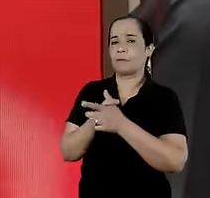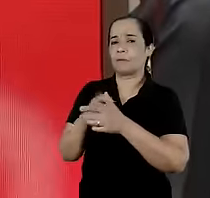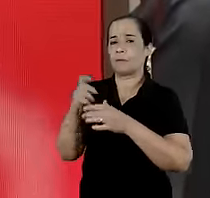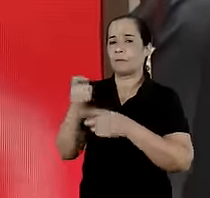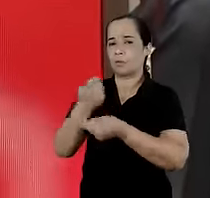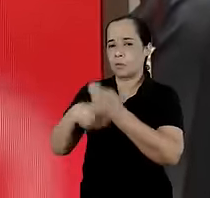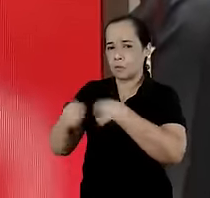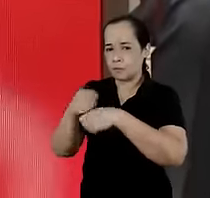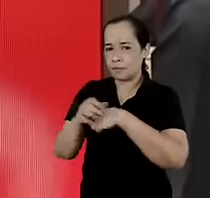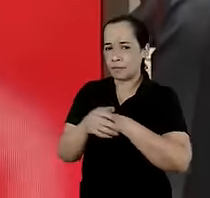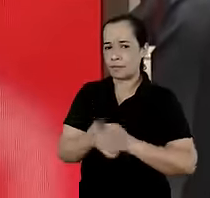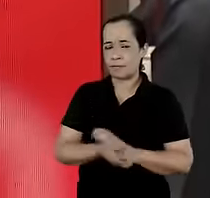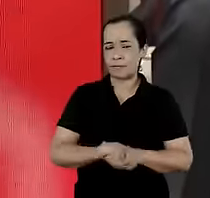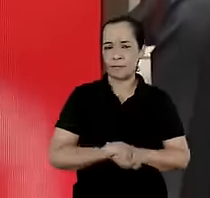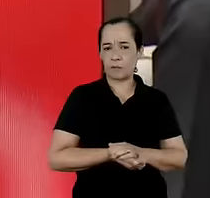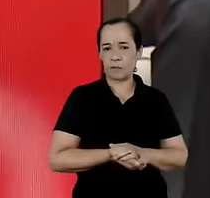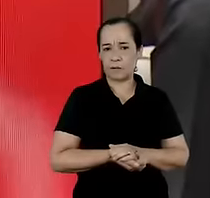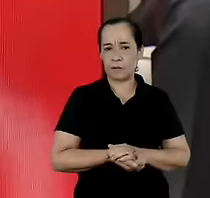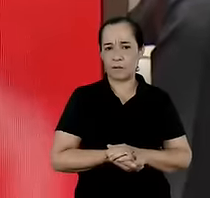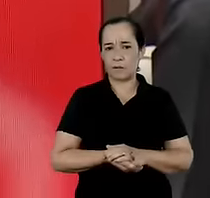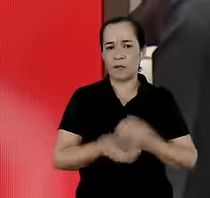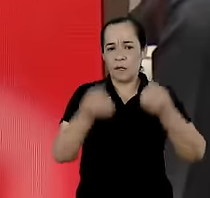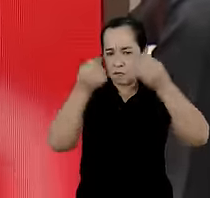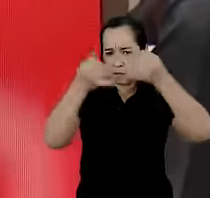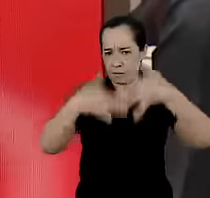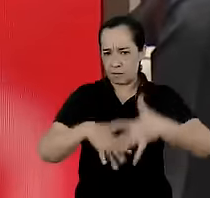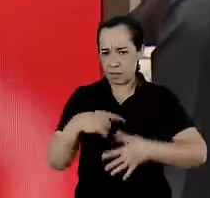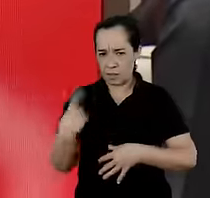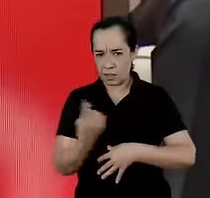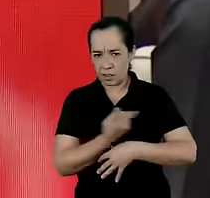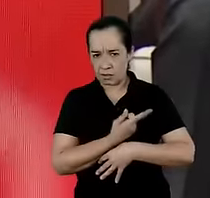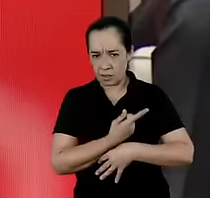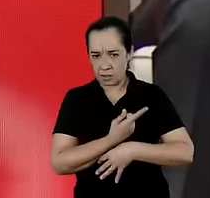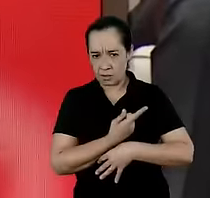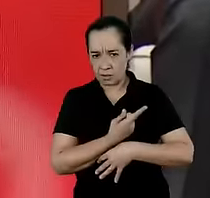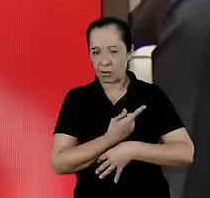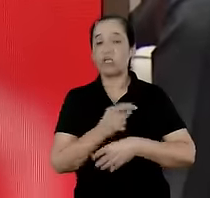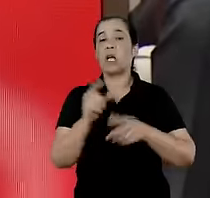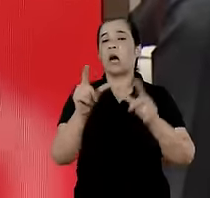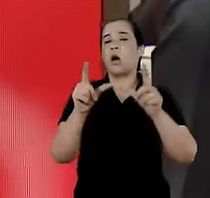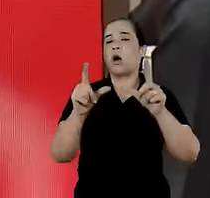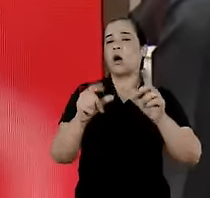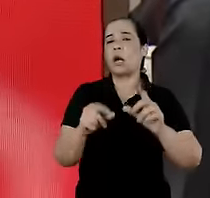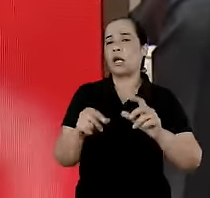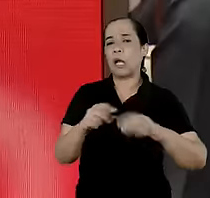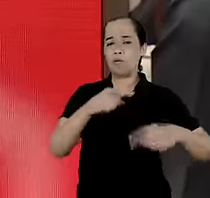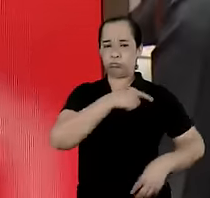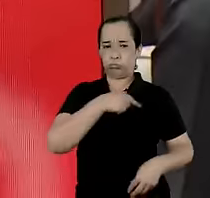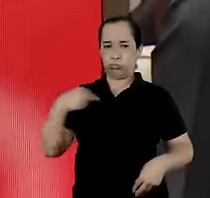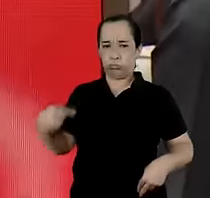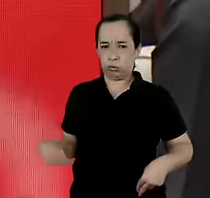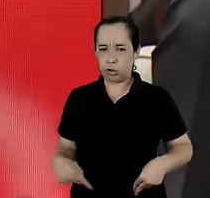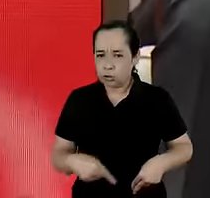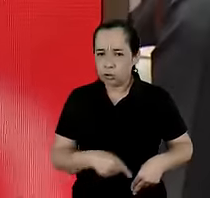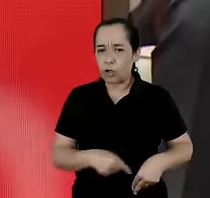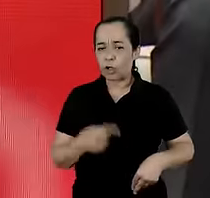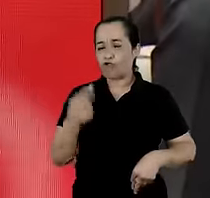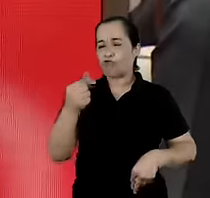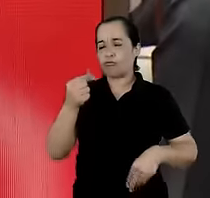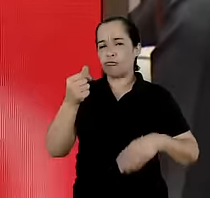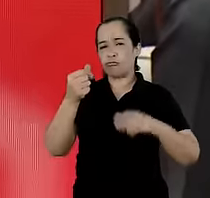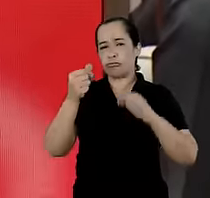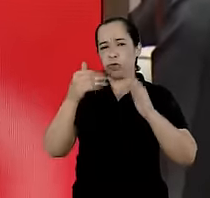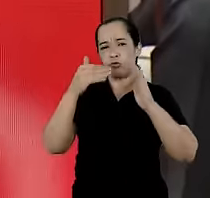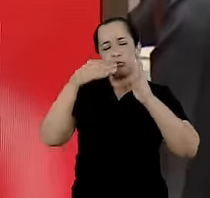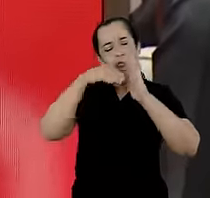da desse dessa lentidão e dessa desaceleração eh na China né que é um crescimento muito mais Modesto do que a gente tá acostumado a